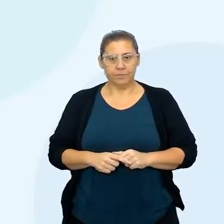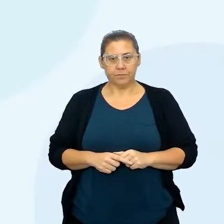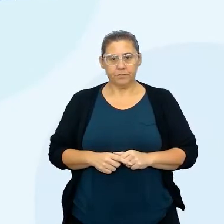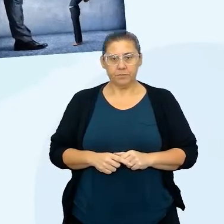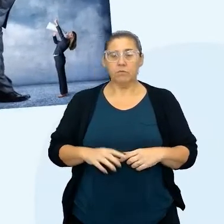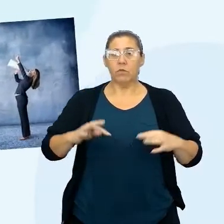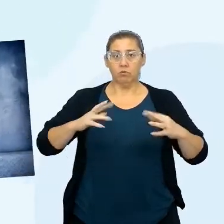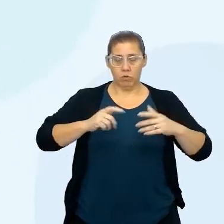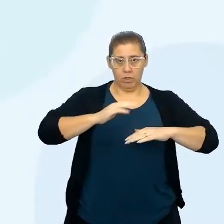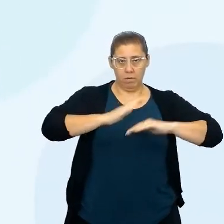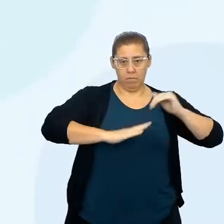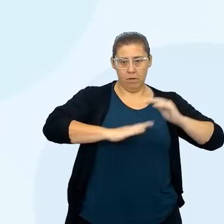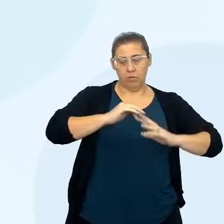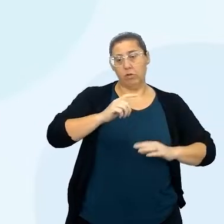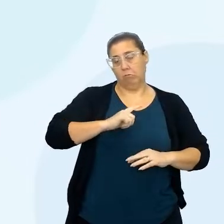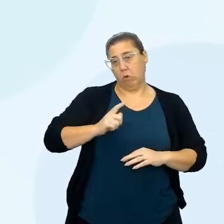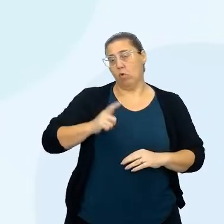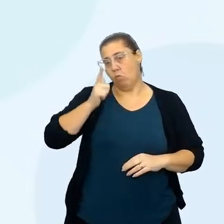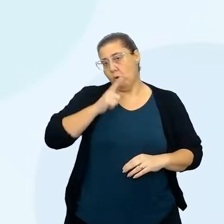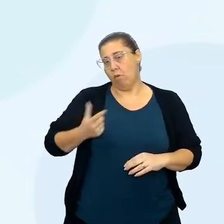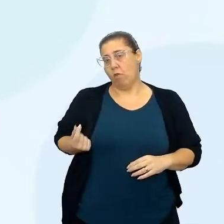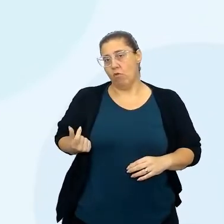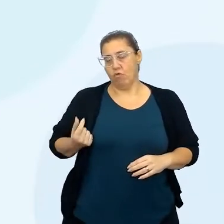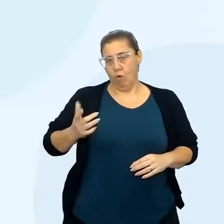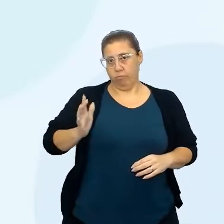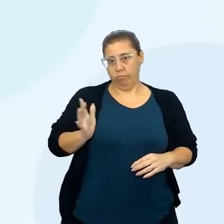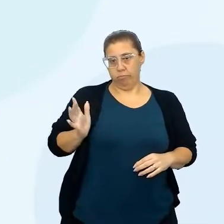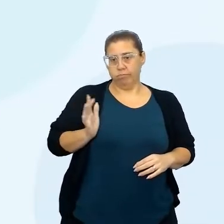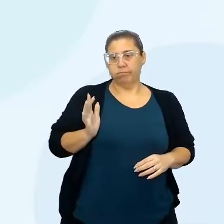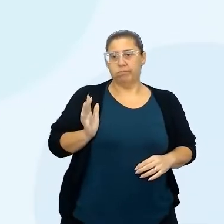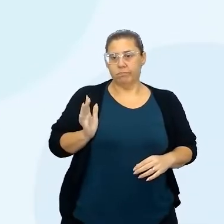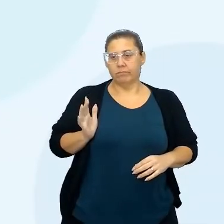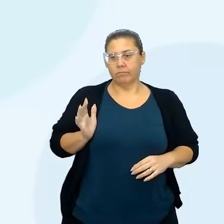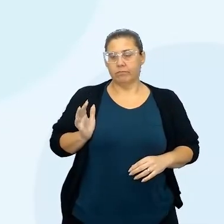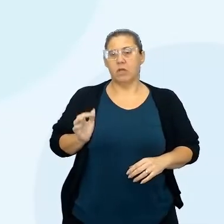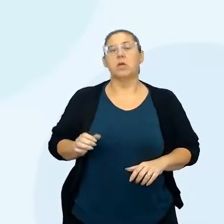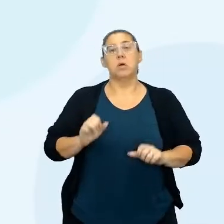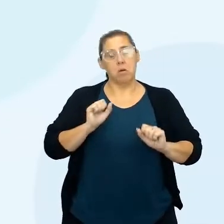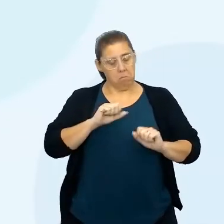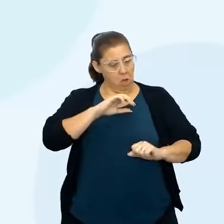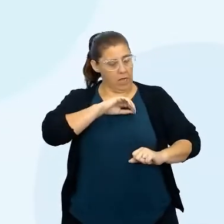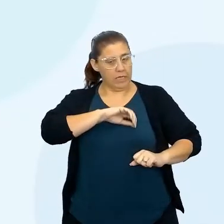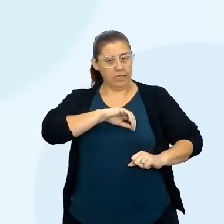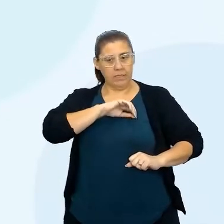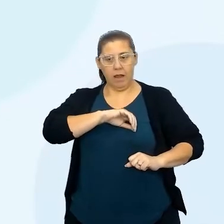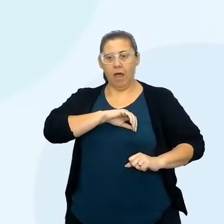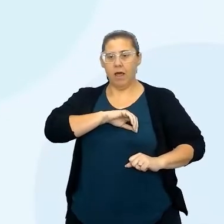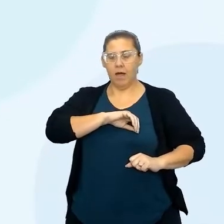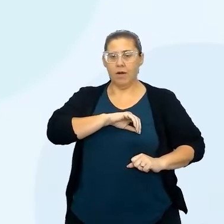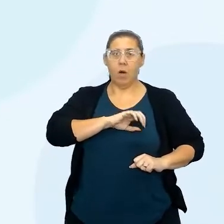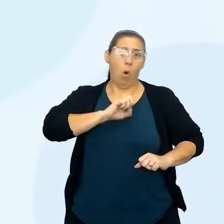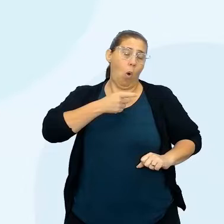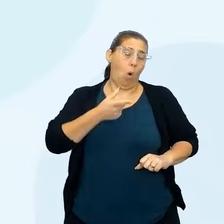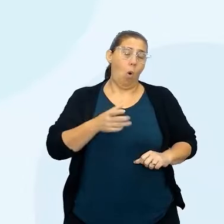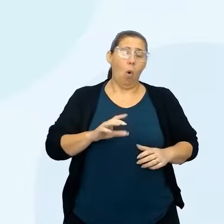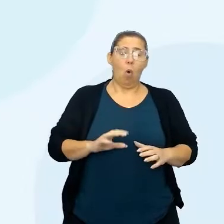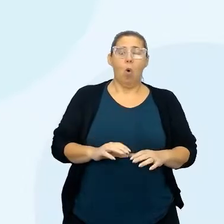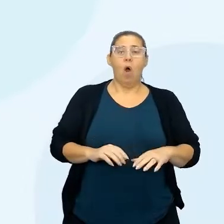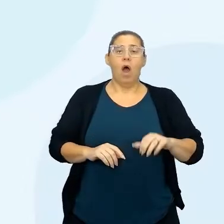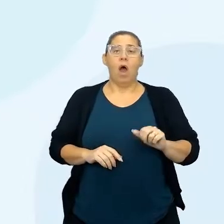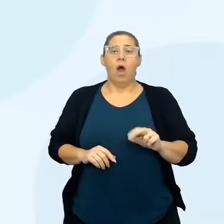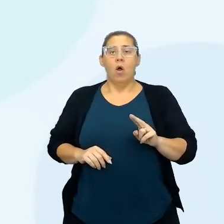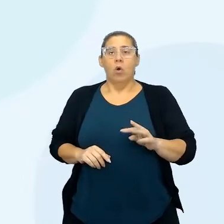Toda atividade que gera riqueza. E dentro Ela pode delas, ser assalariada. assalariada, autônoma ou